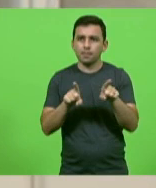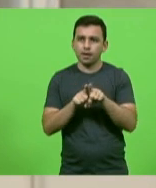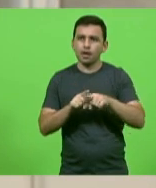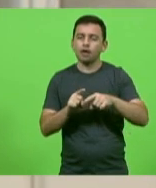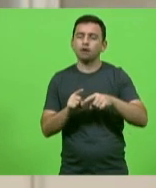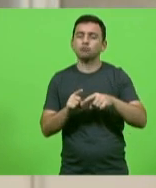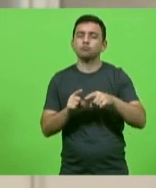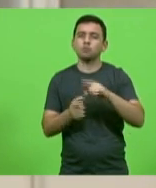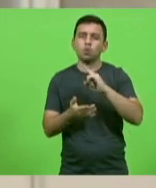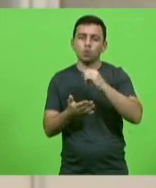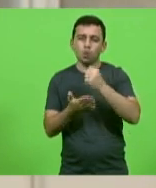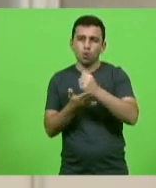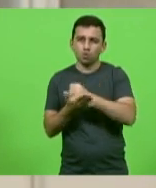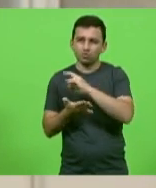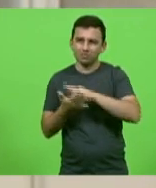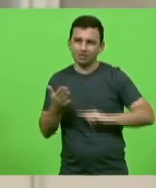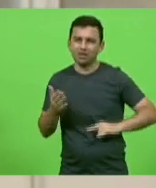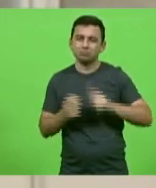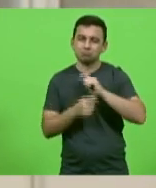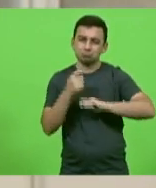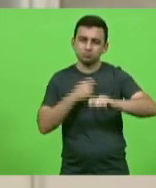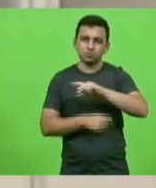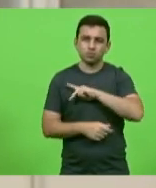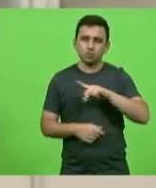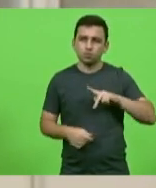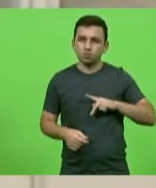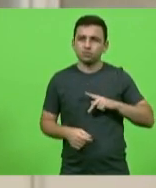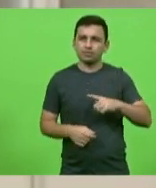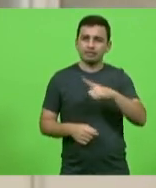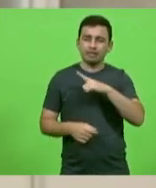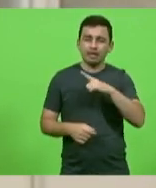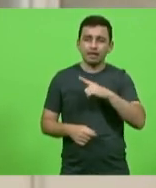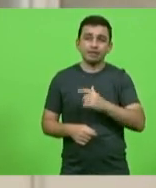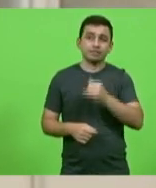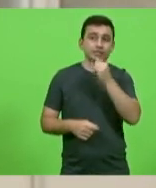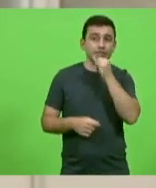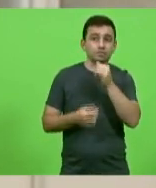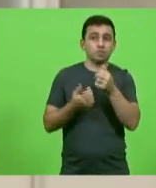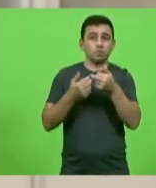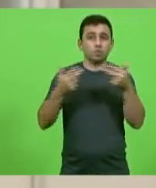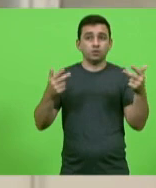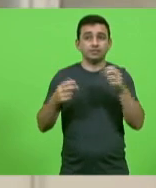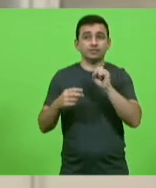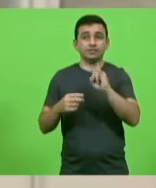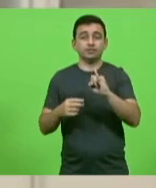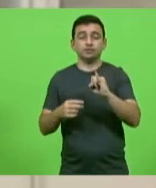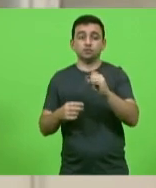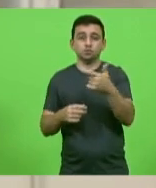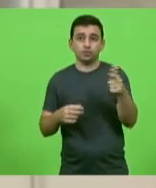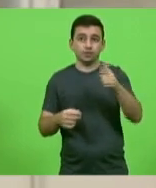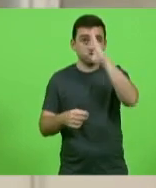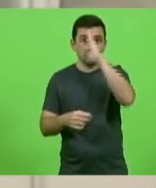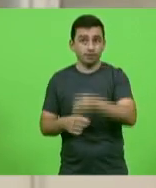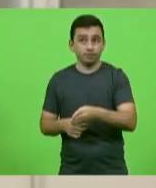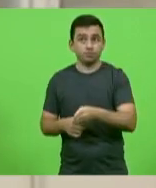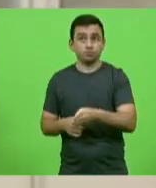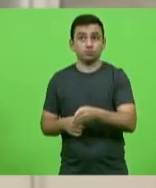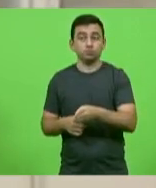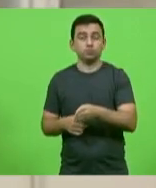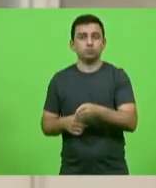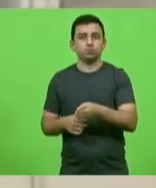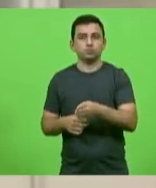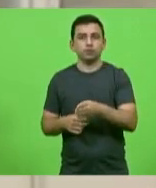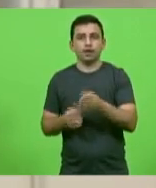contratos da administração pública e prevê hipóteses excepcionais para a contratação direta nas